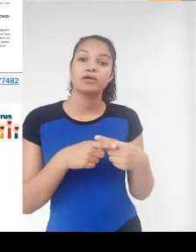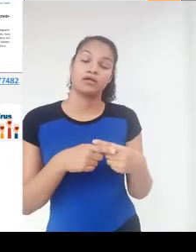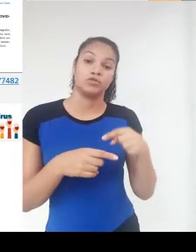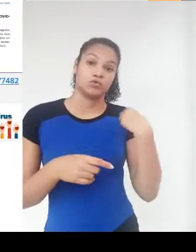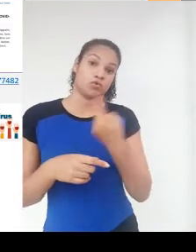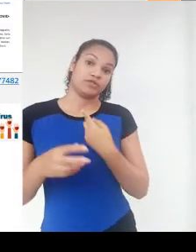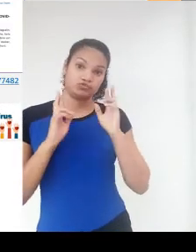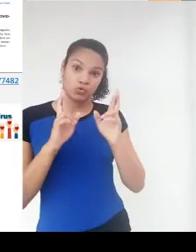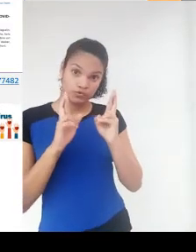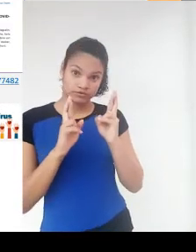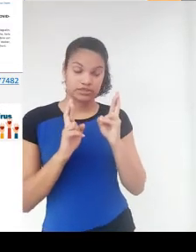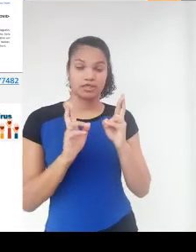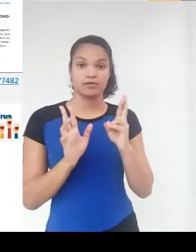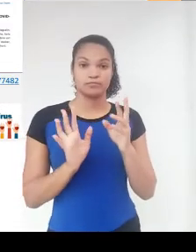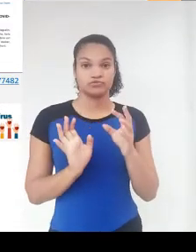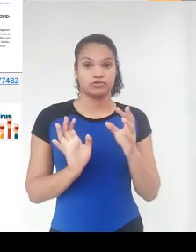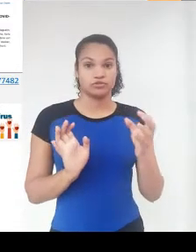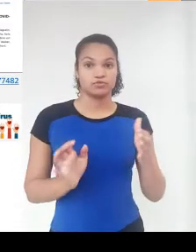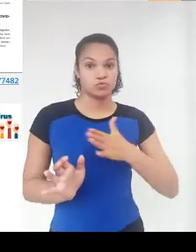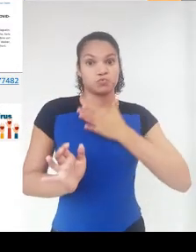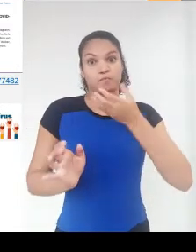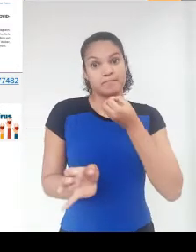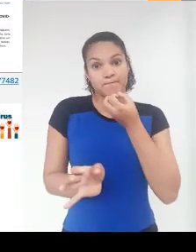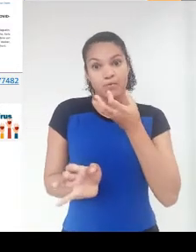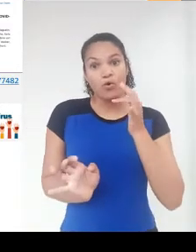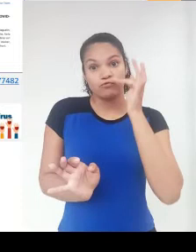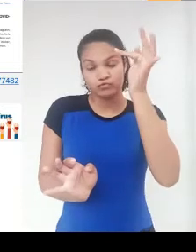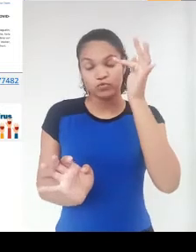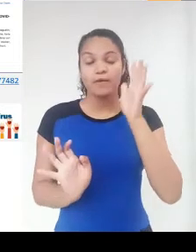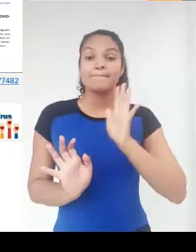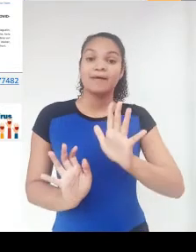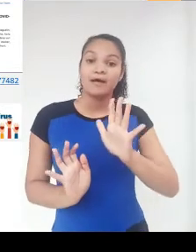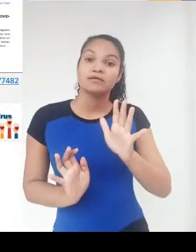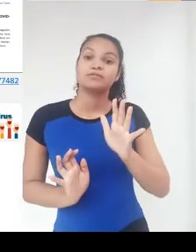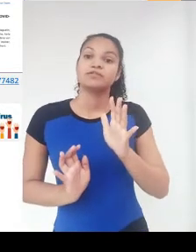que tenhamos uma boa surpresa, é que